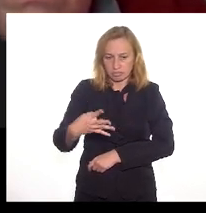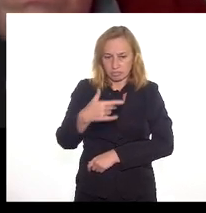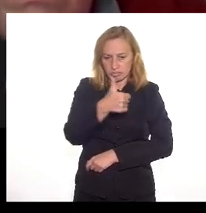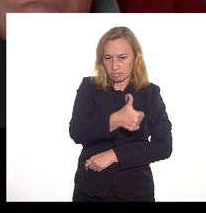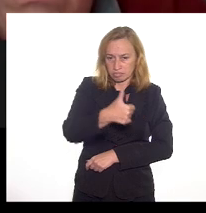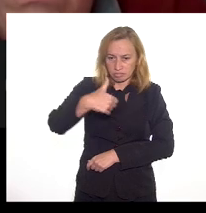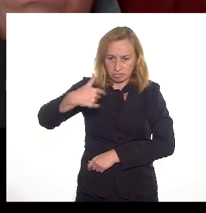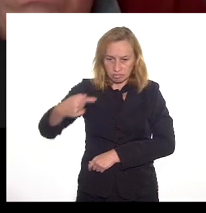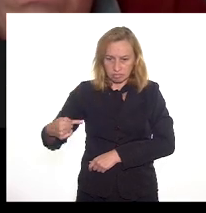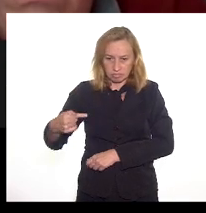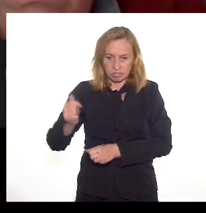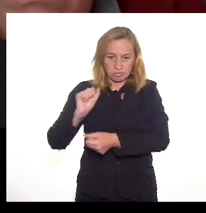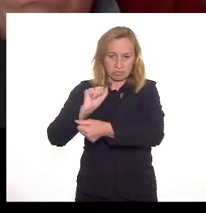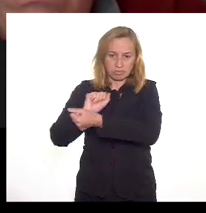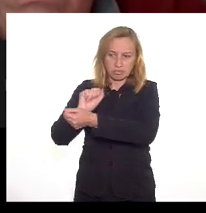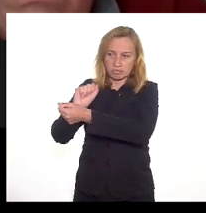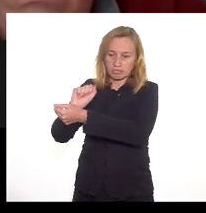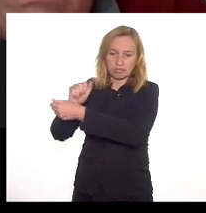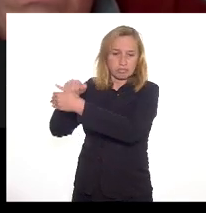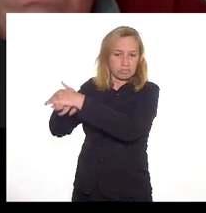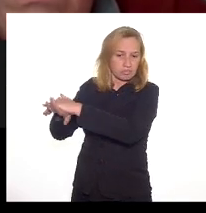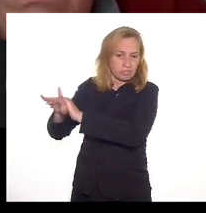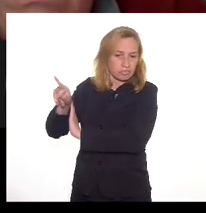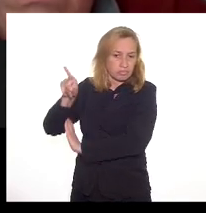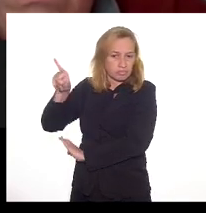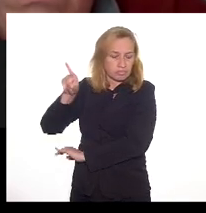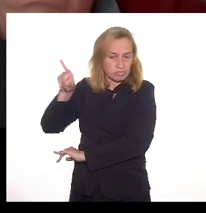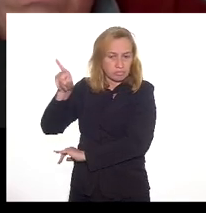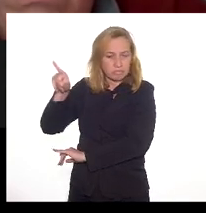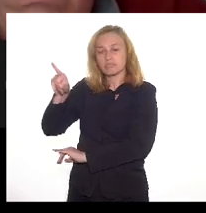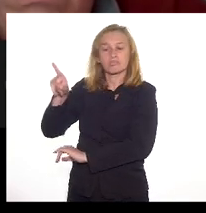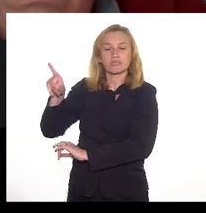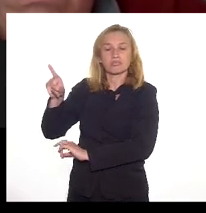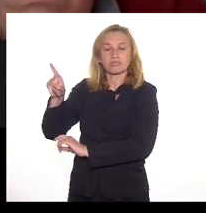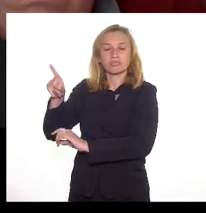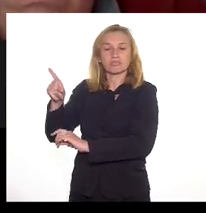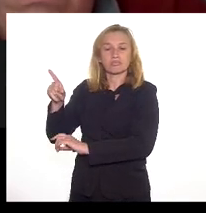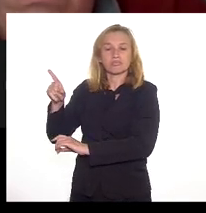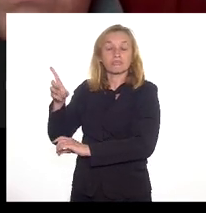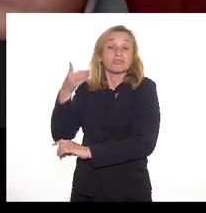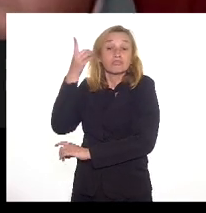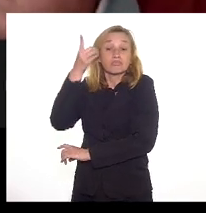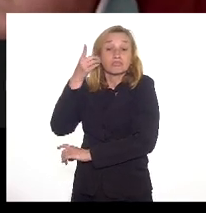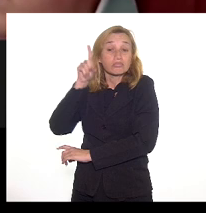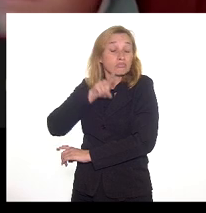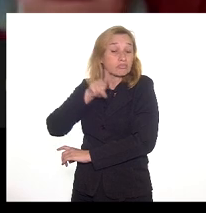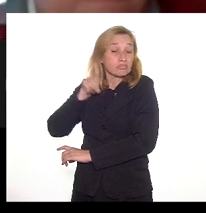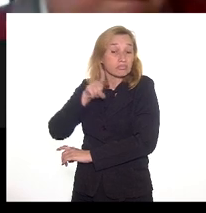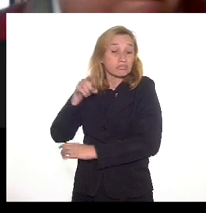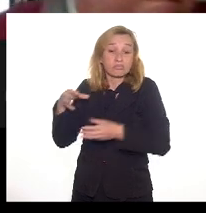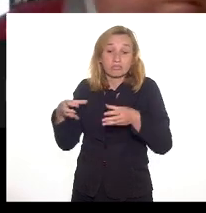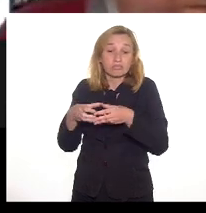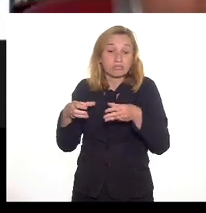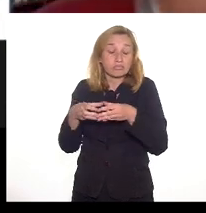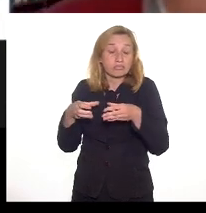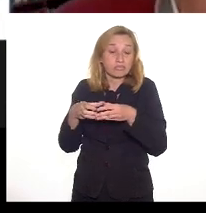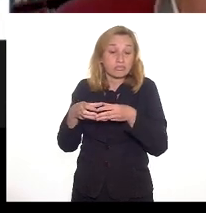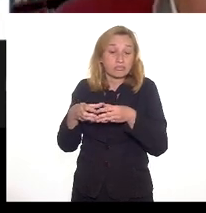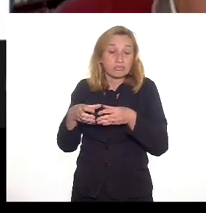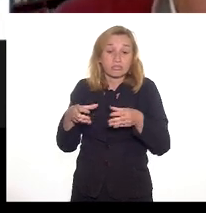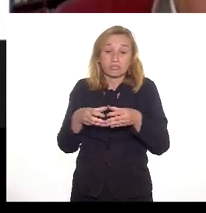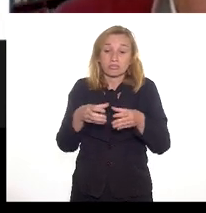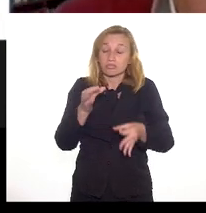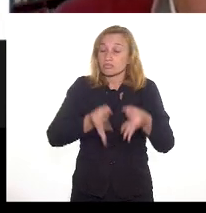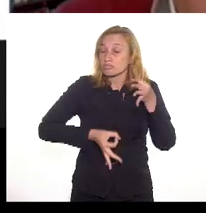2017 está preso lá na Câmara dos Deputados e não anda, está na Comissão de Constituição e